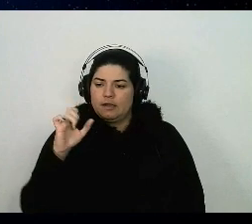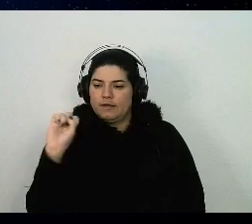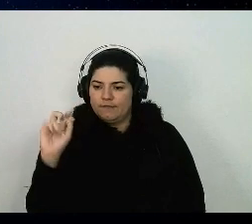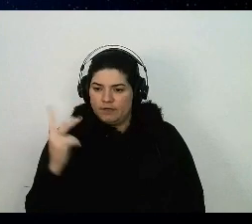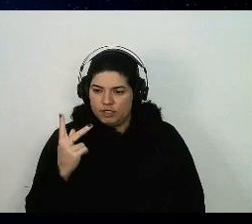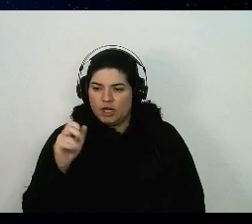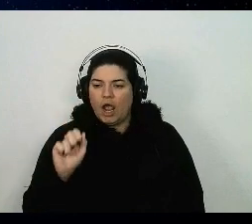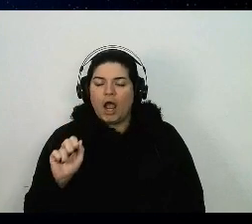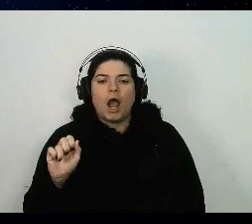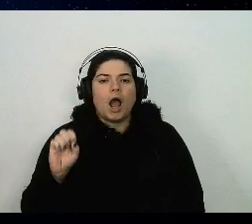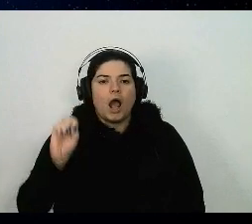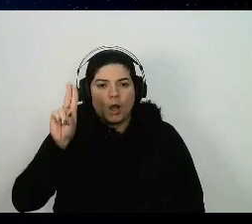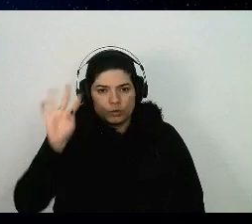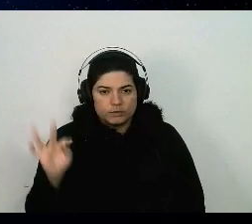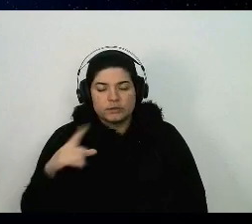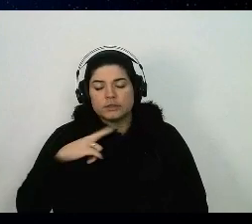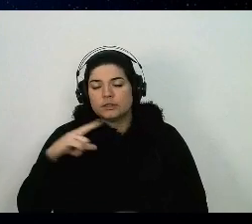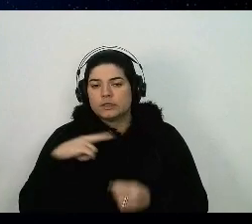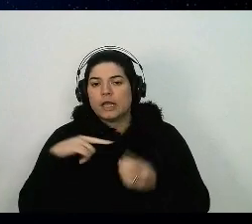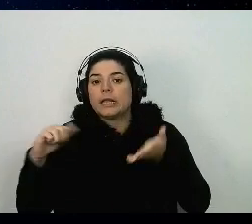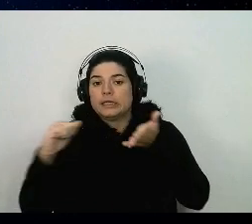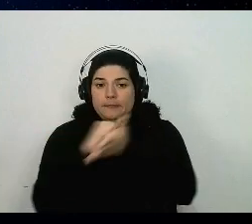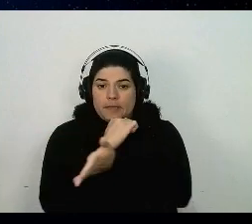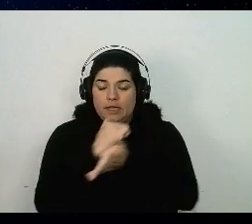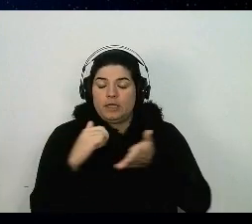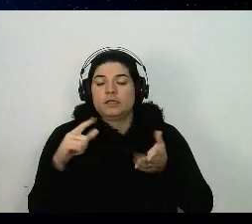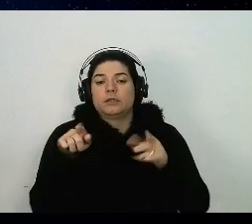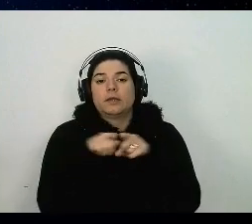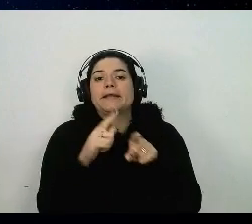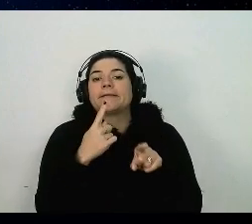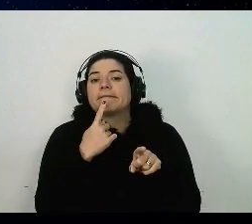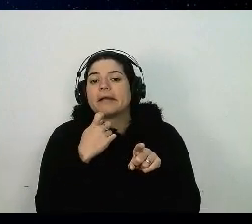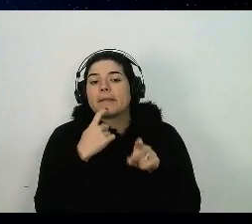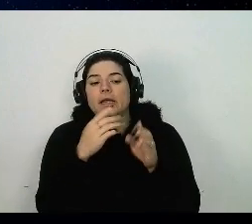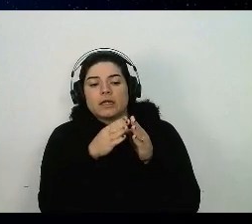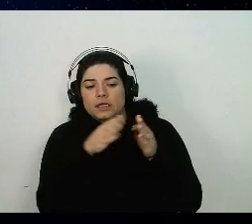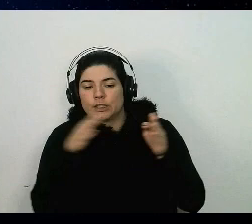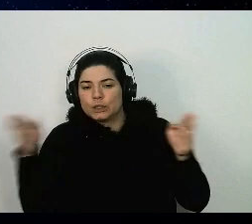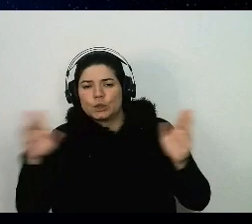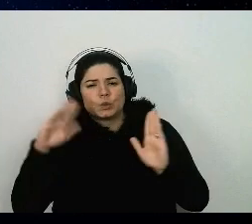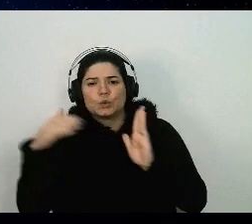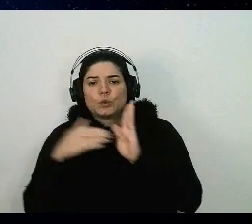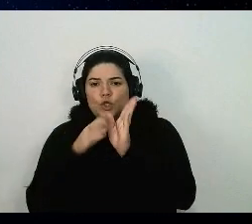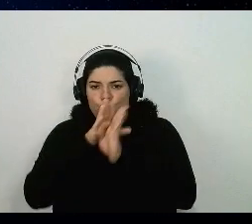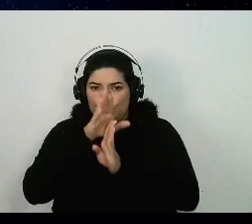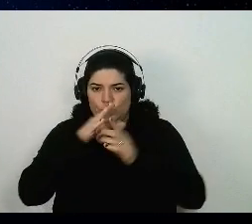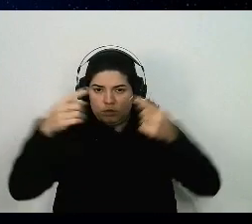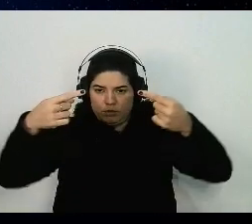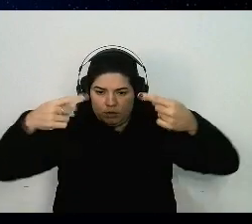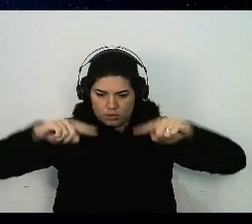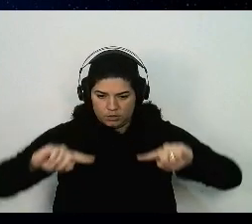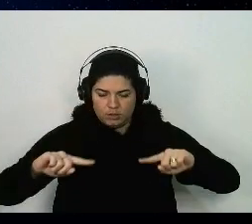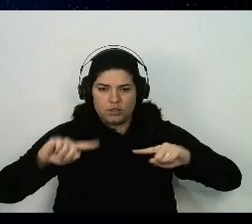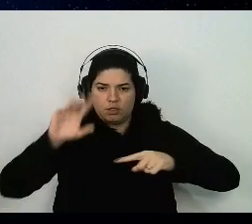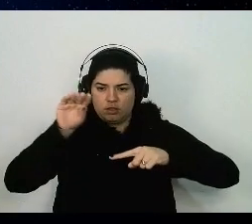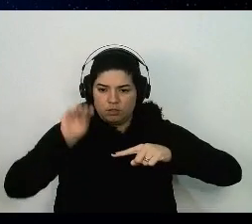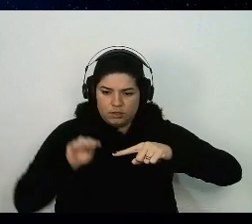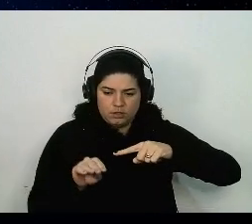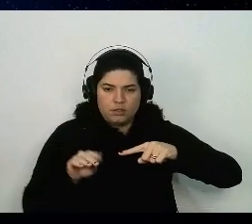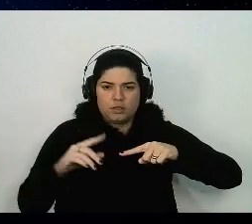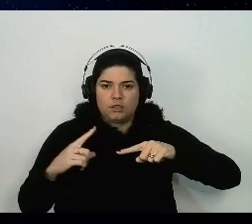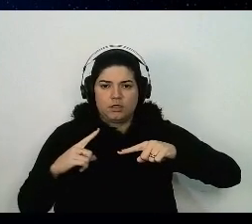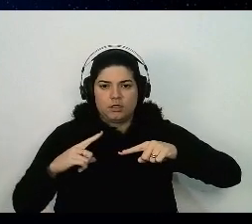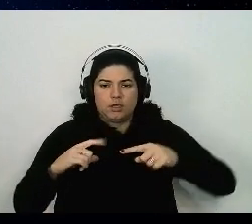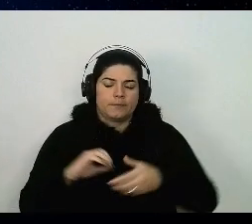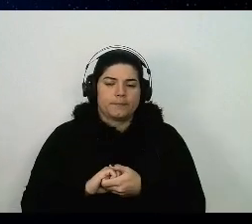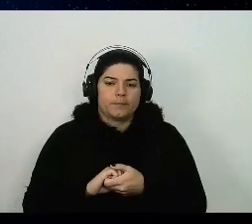Outro 0D0A, quebra de linha, e aí de vermelho fica toda essa instrução aqui de cima encodada. Lá no final eu coloquei outra quebra